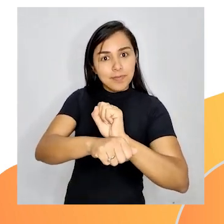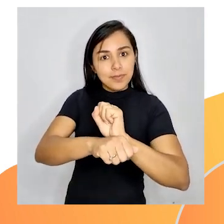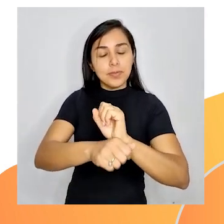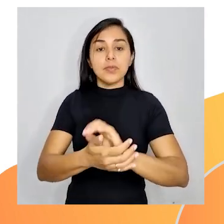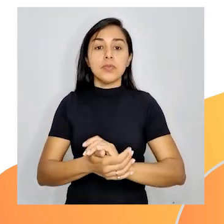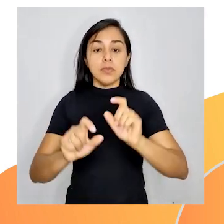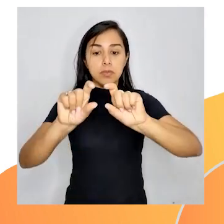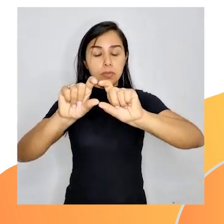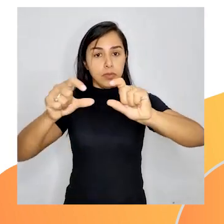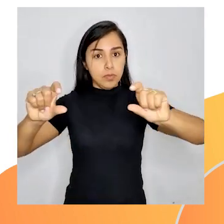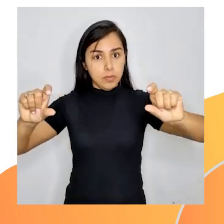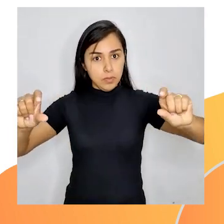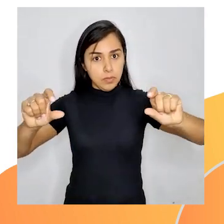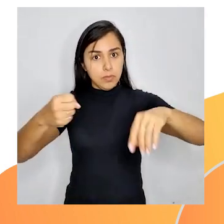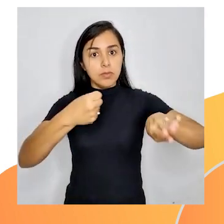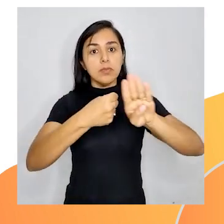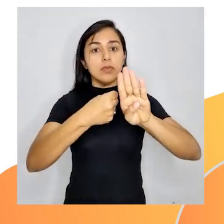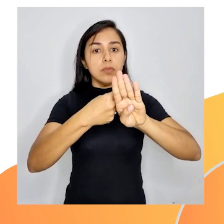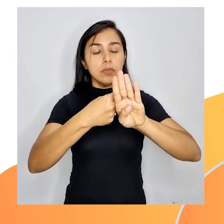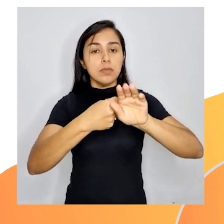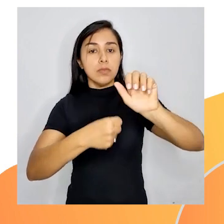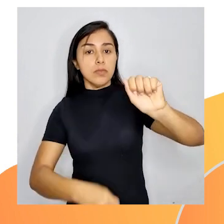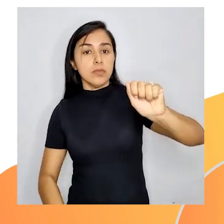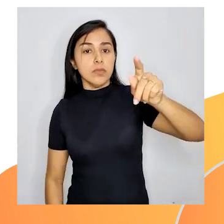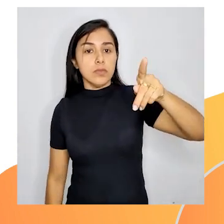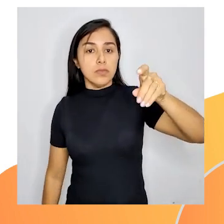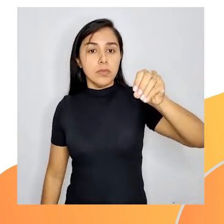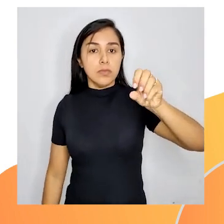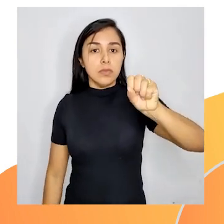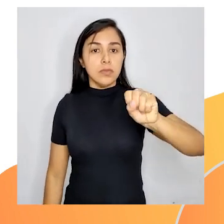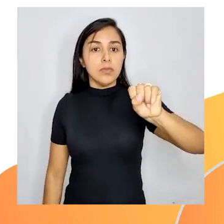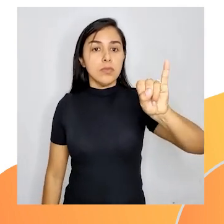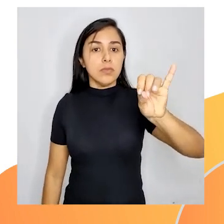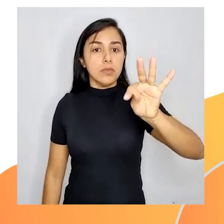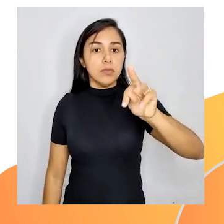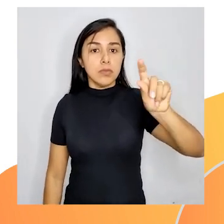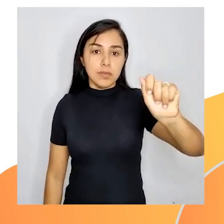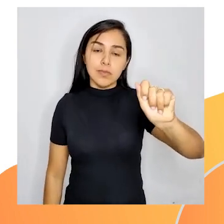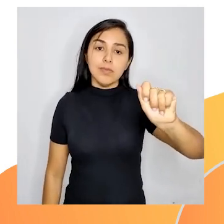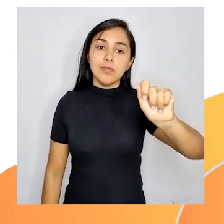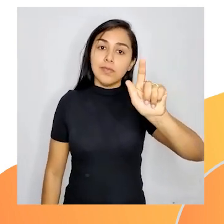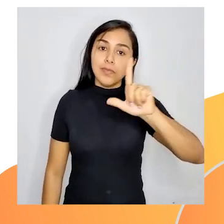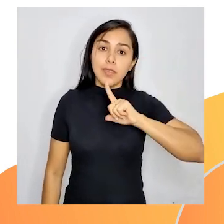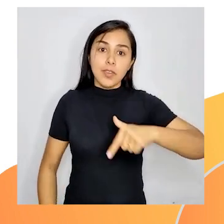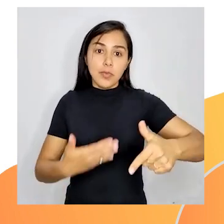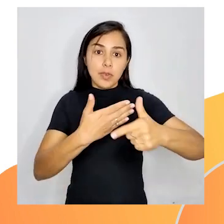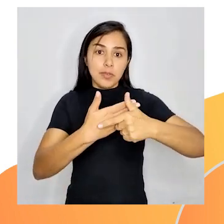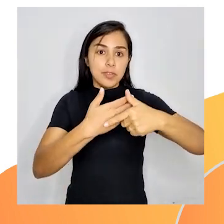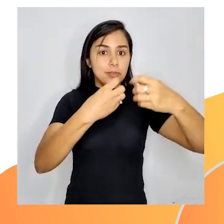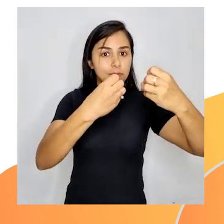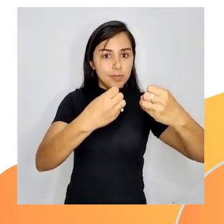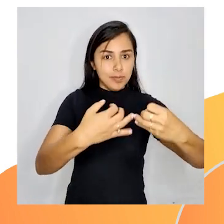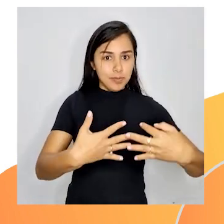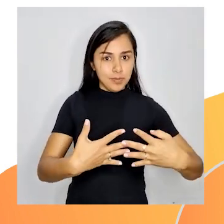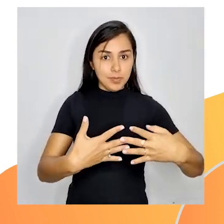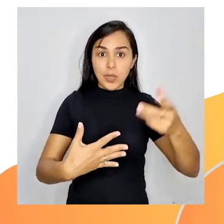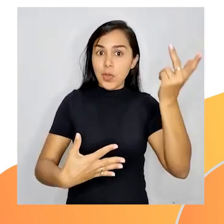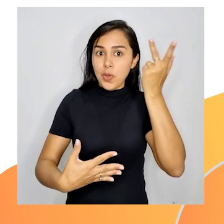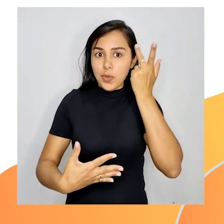apositivas funcionam como um termo explicativo, que a gente chama de aposto. É por isso que ela é classificada